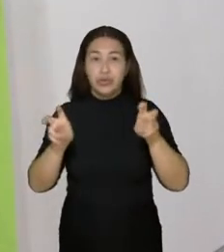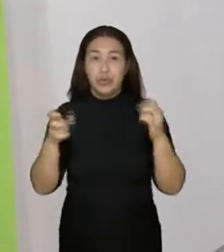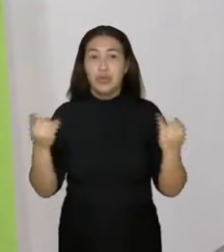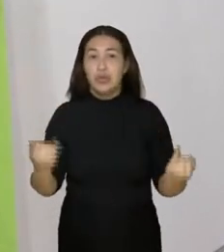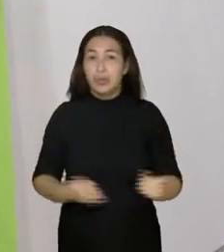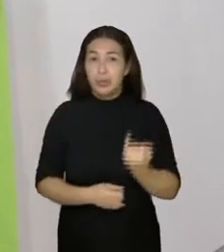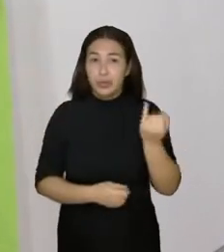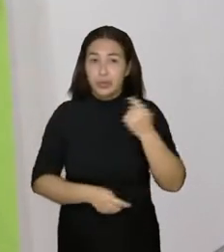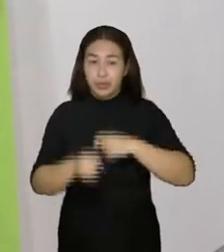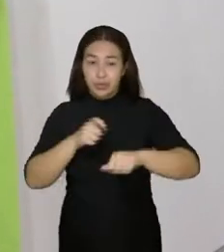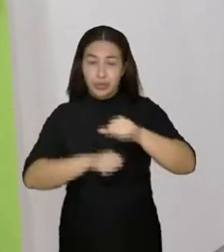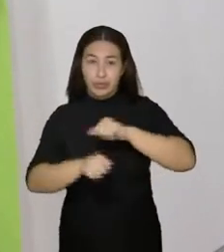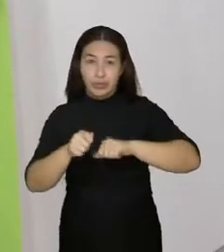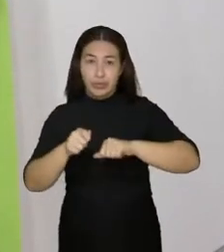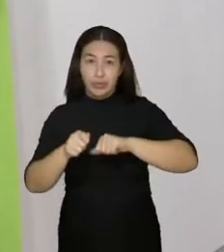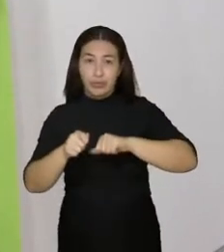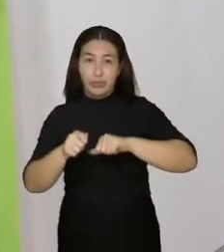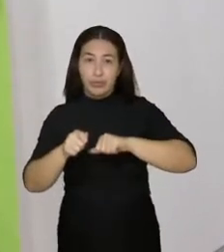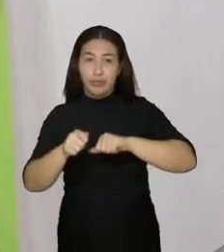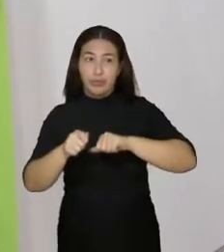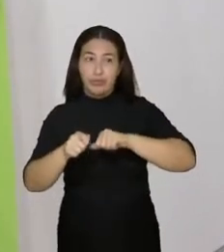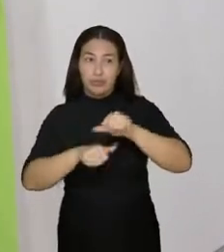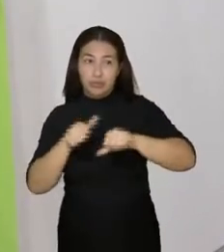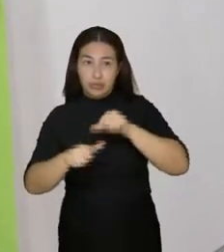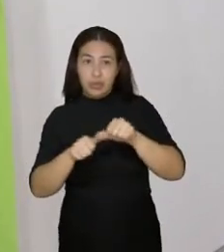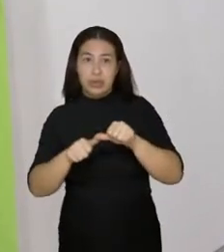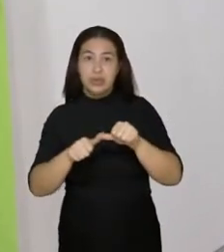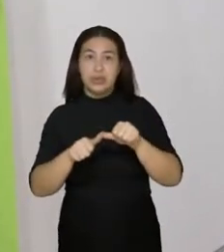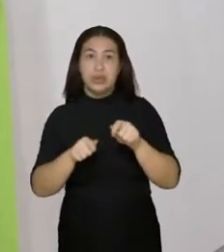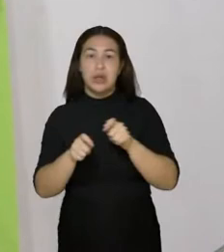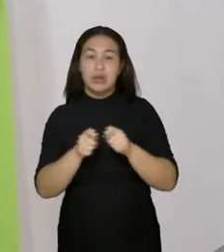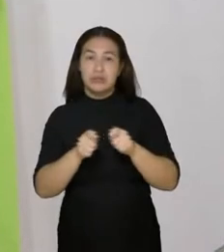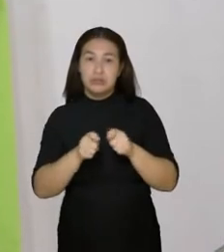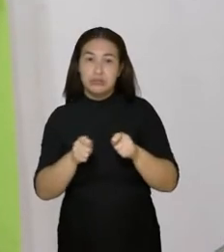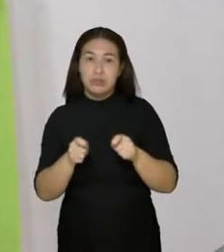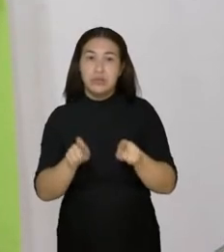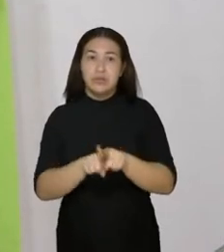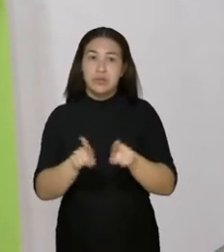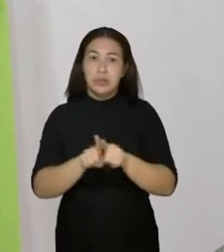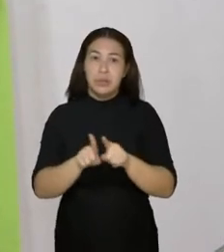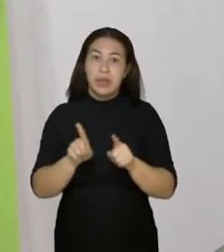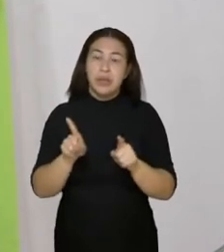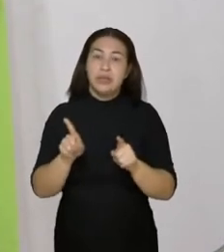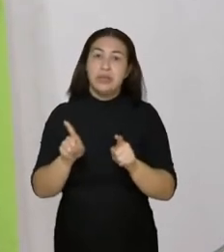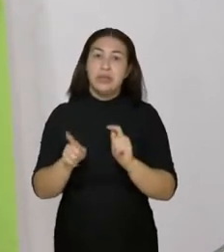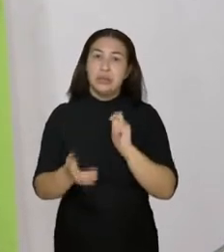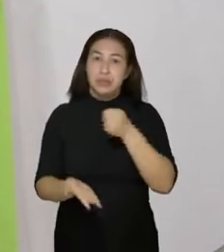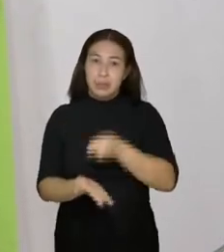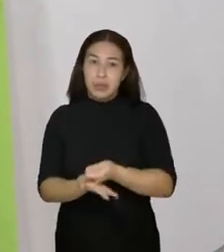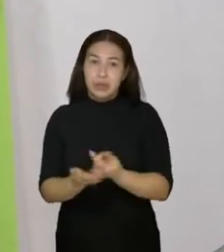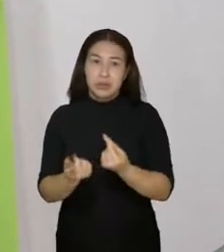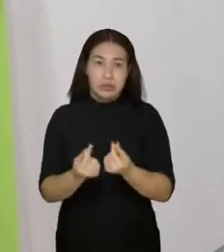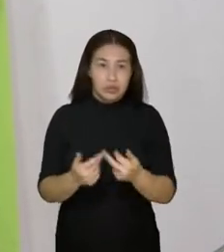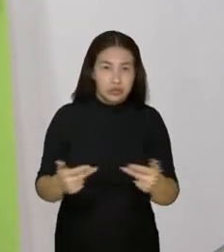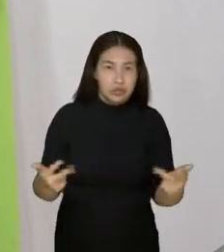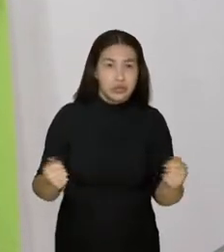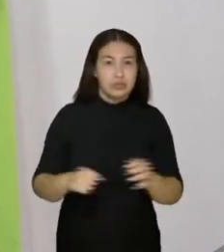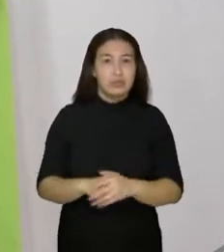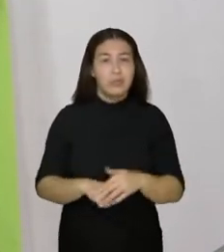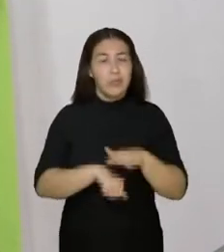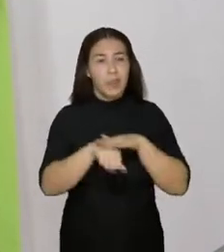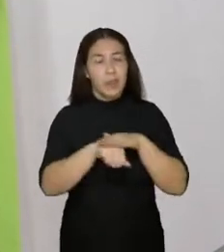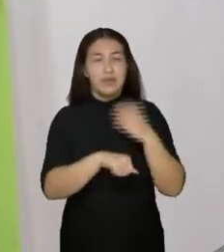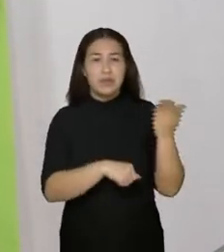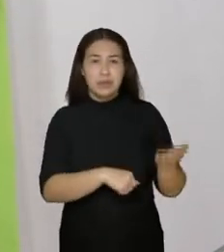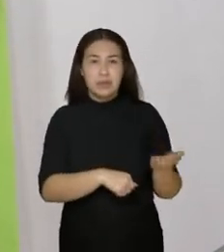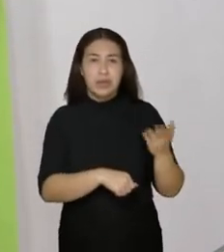administrativa tributária tenho conversado muito com o empresários com Comerciantes que cobraram